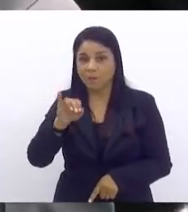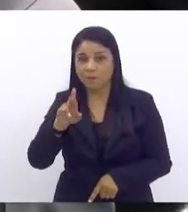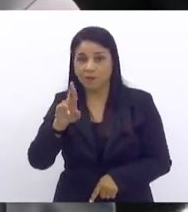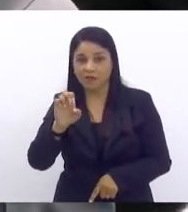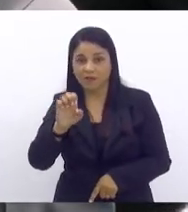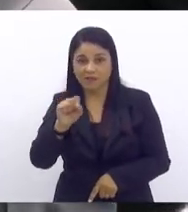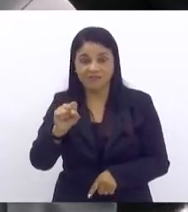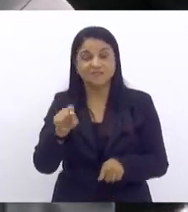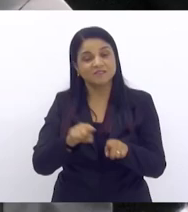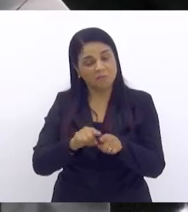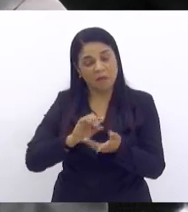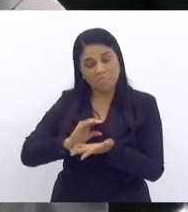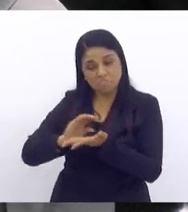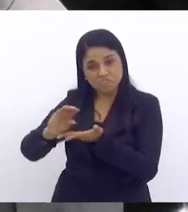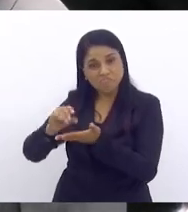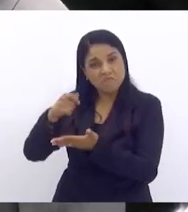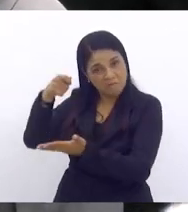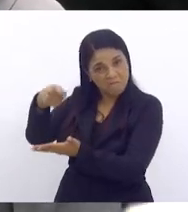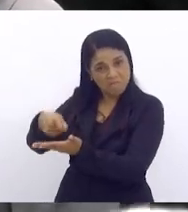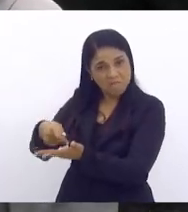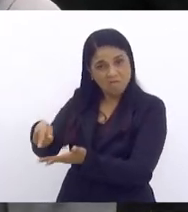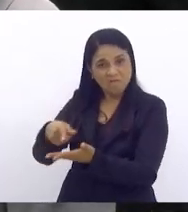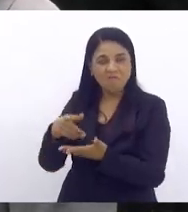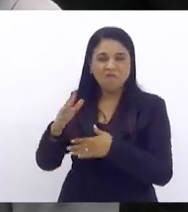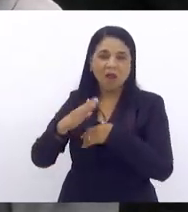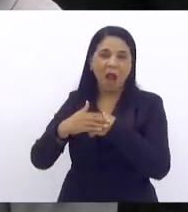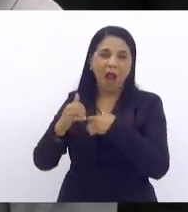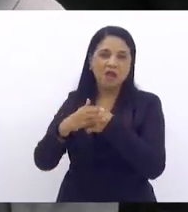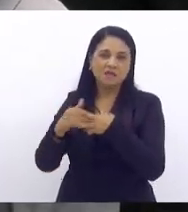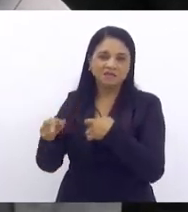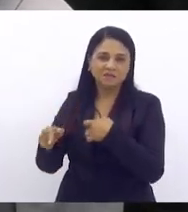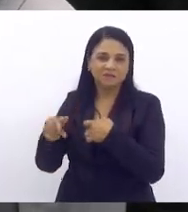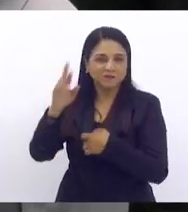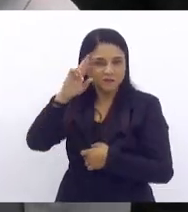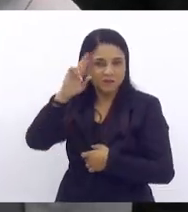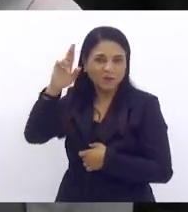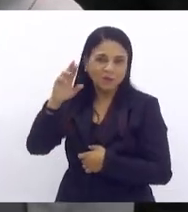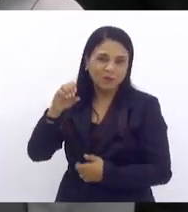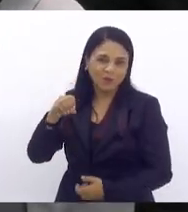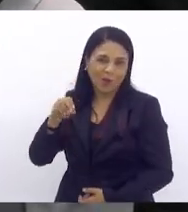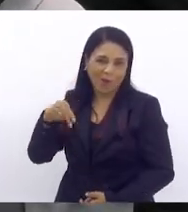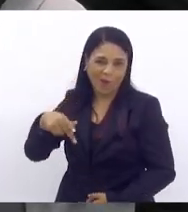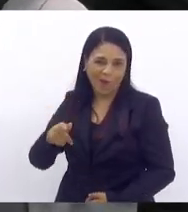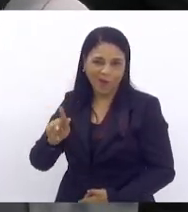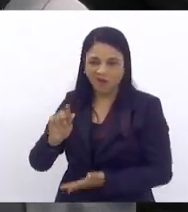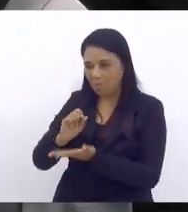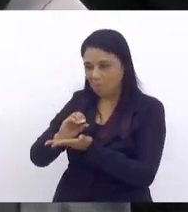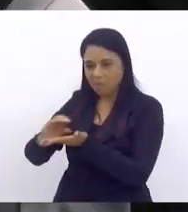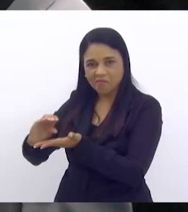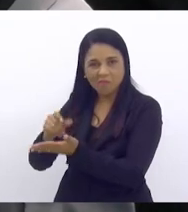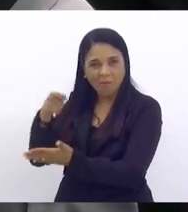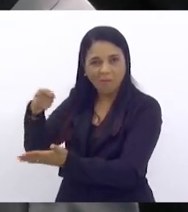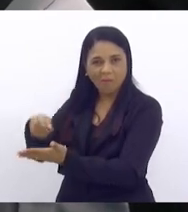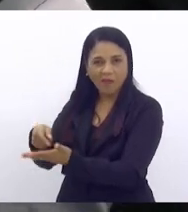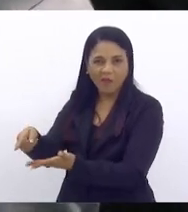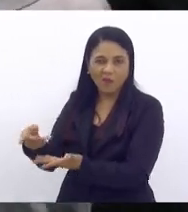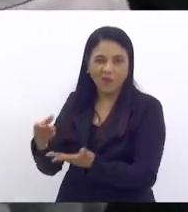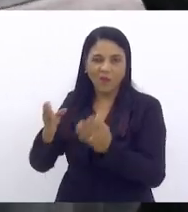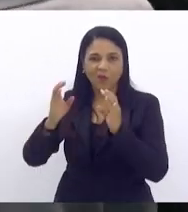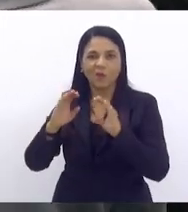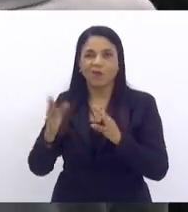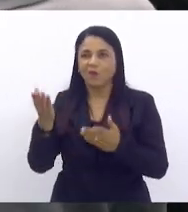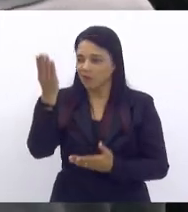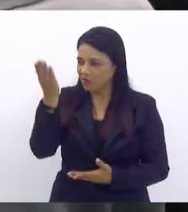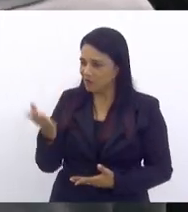um carinho, um agrado do tal dono da ONG. E esse cidadão, está aqui o